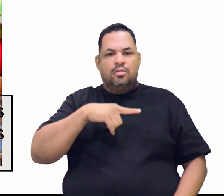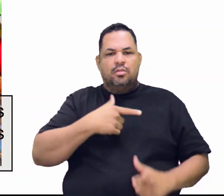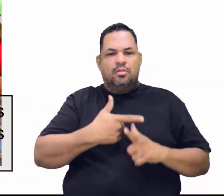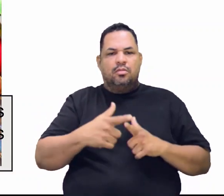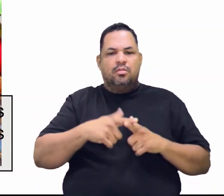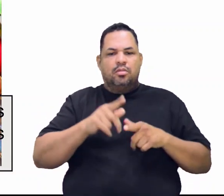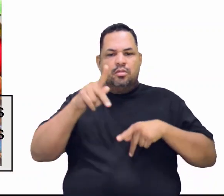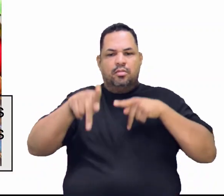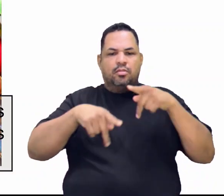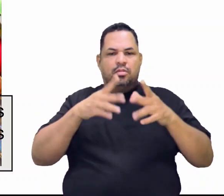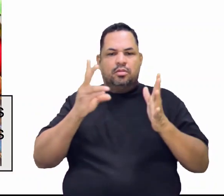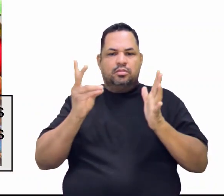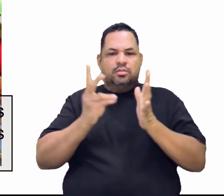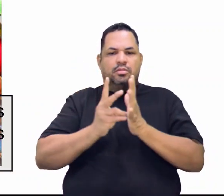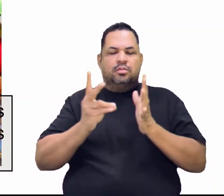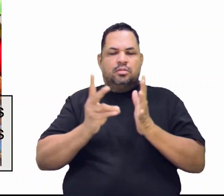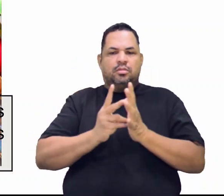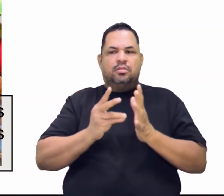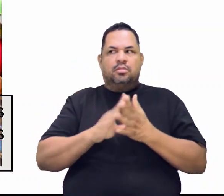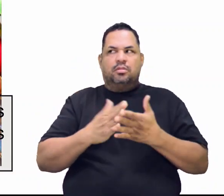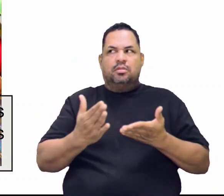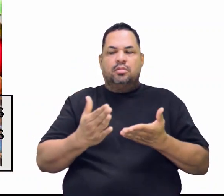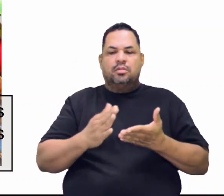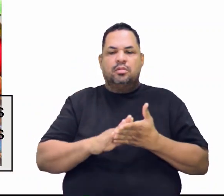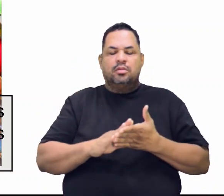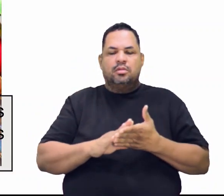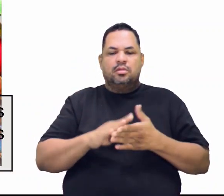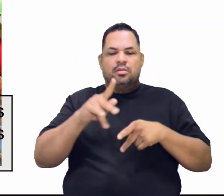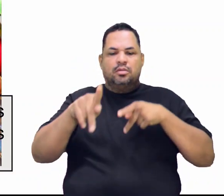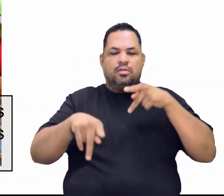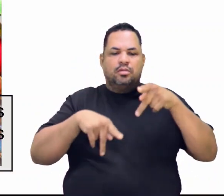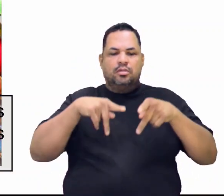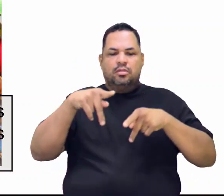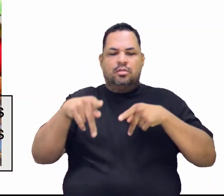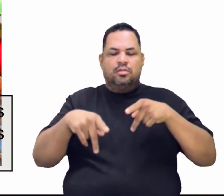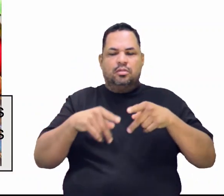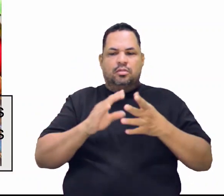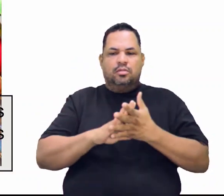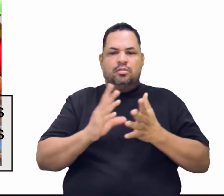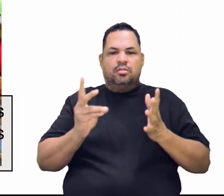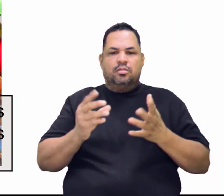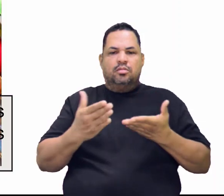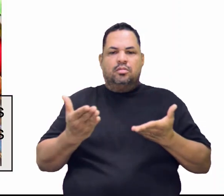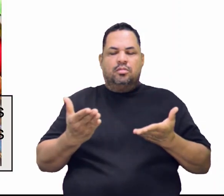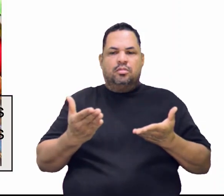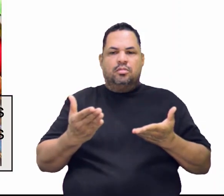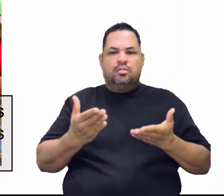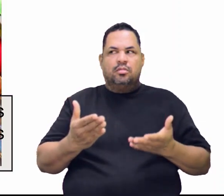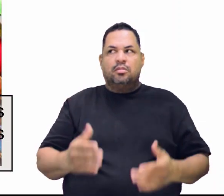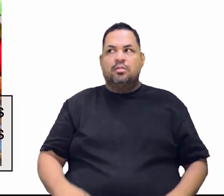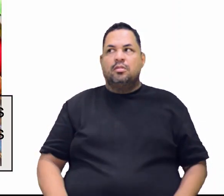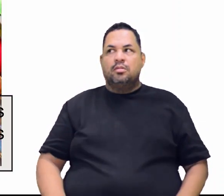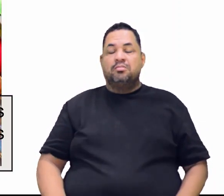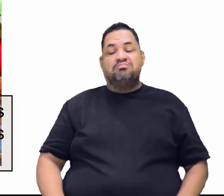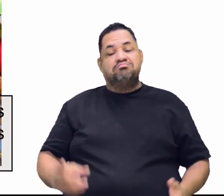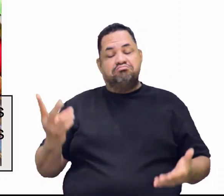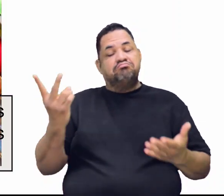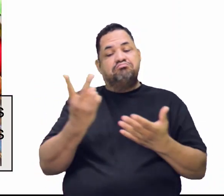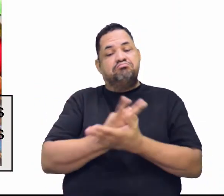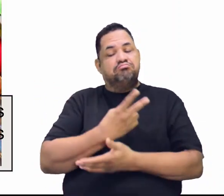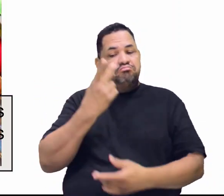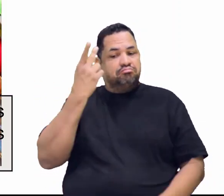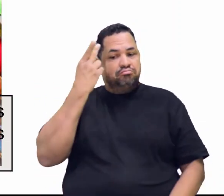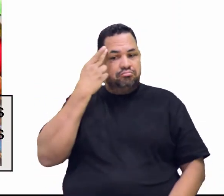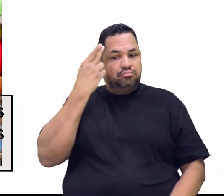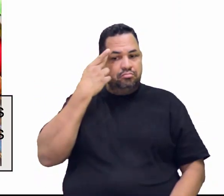problemas drásticos para essas civilizações indígenas. Infelizmente, isso